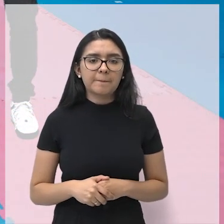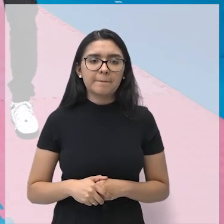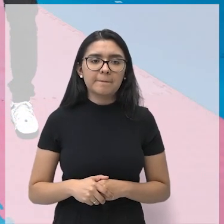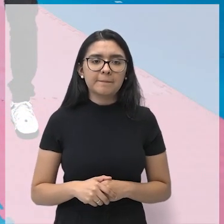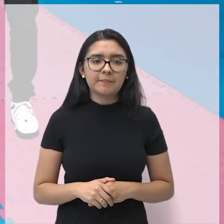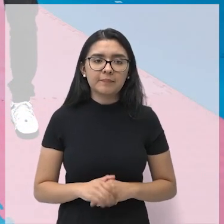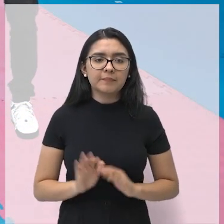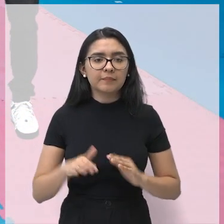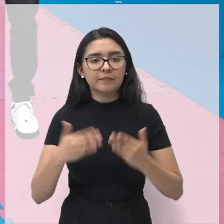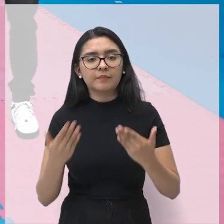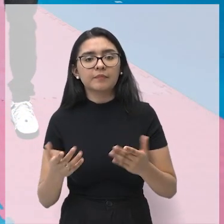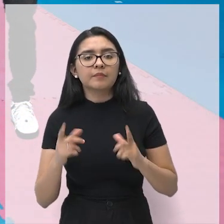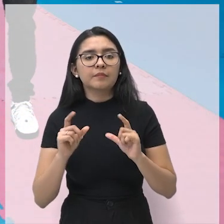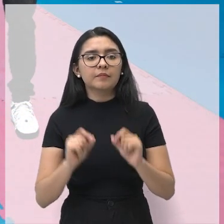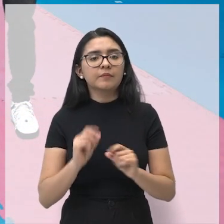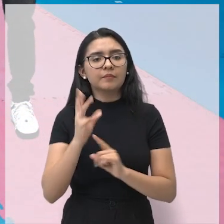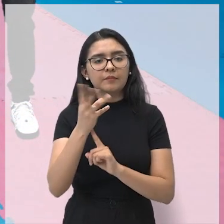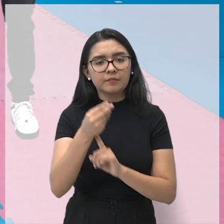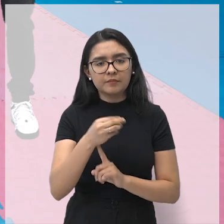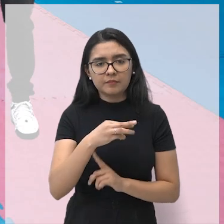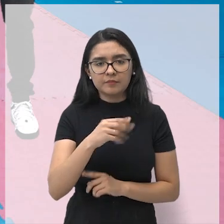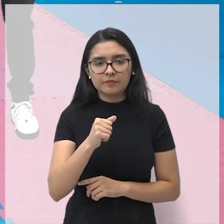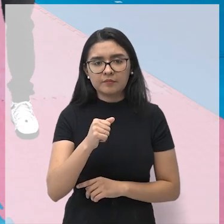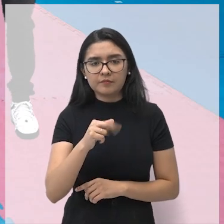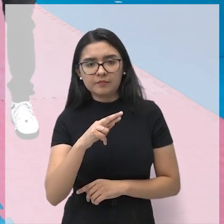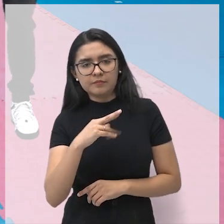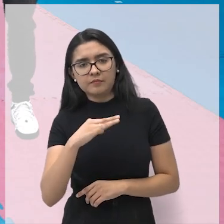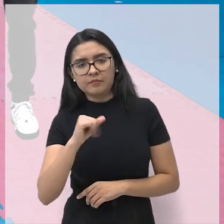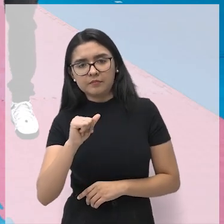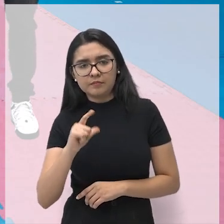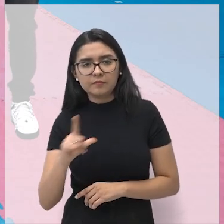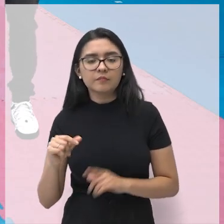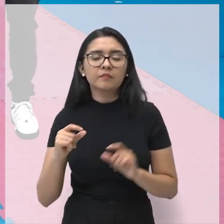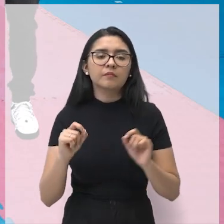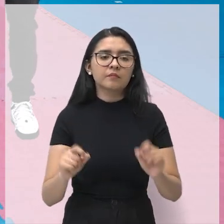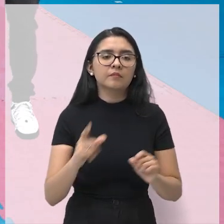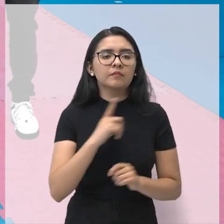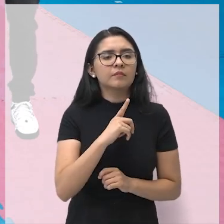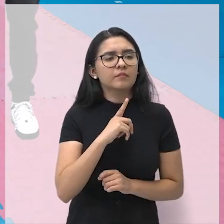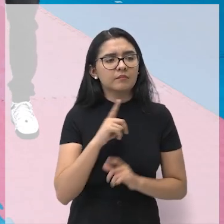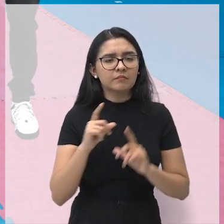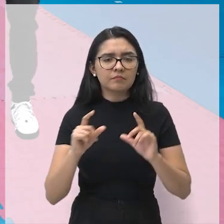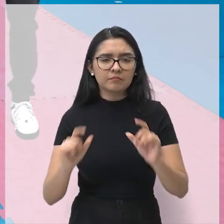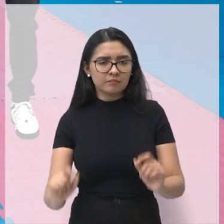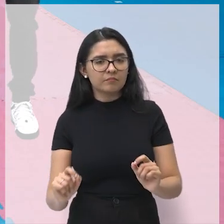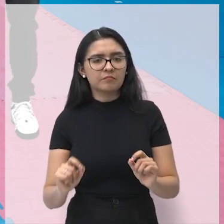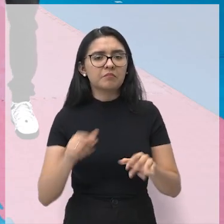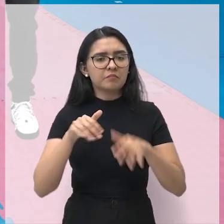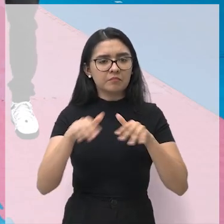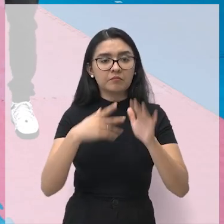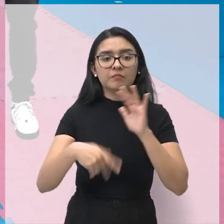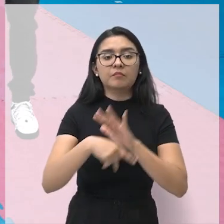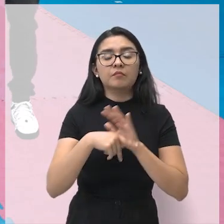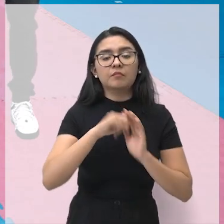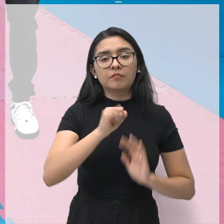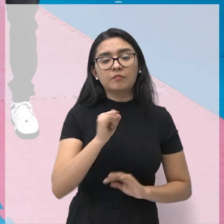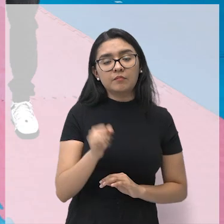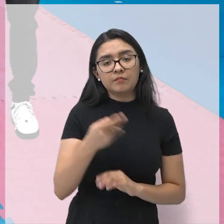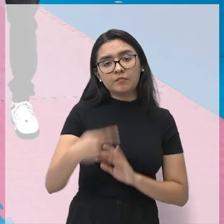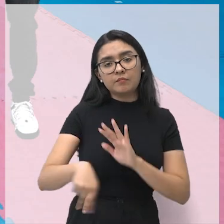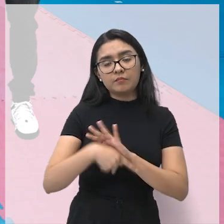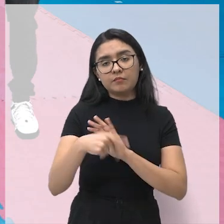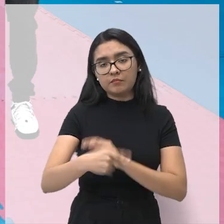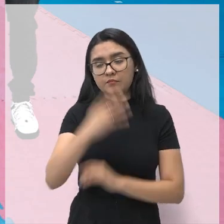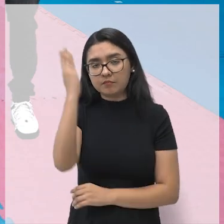Bom, é uma arte marcial baseada em alavancas e chaves, e para a gente saber, no jiu-jitsu brasileiro, né,